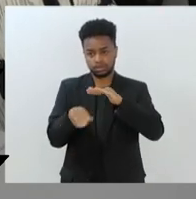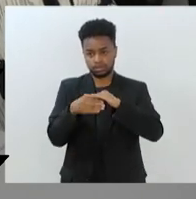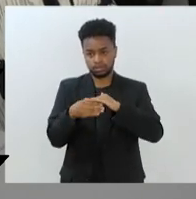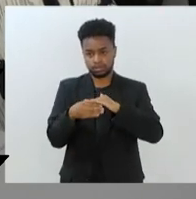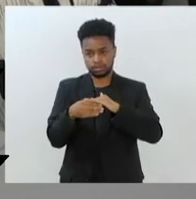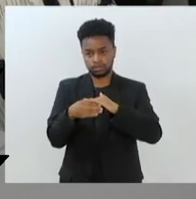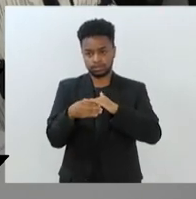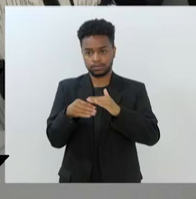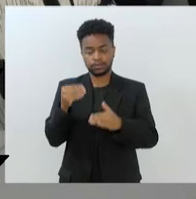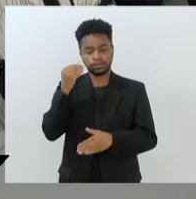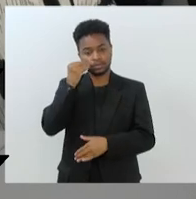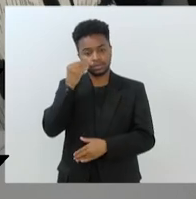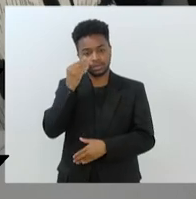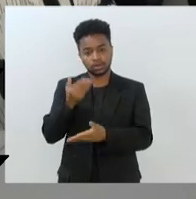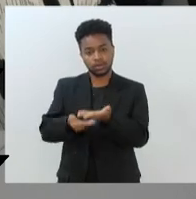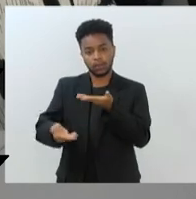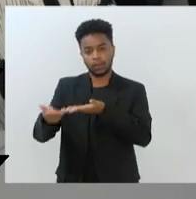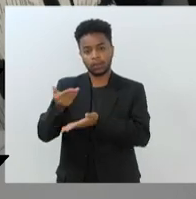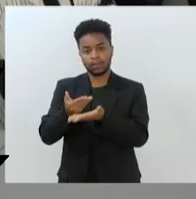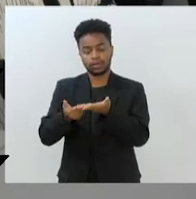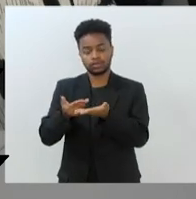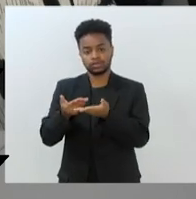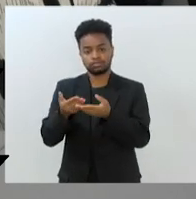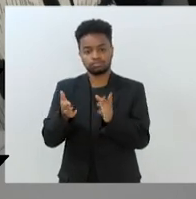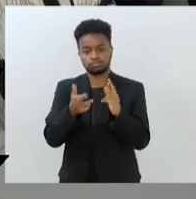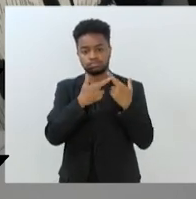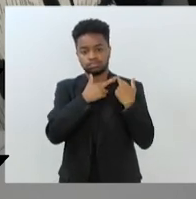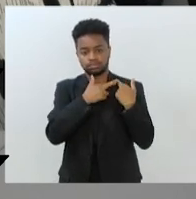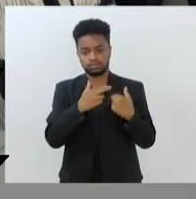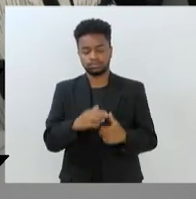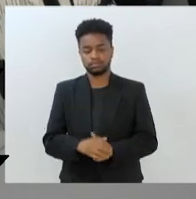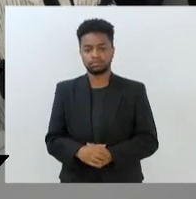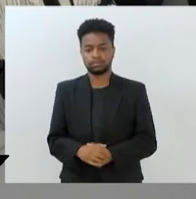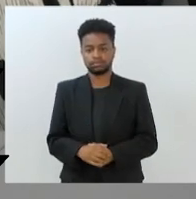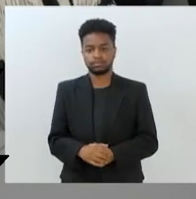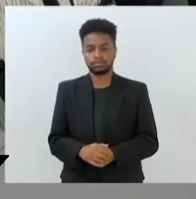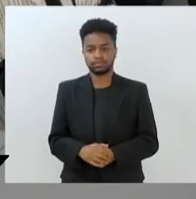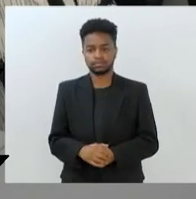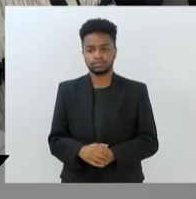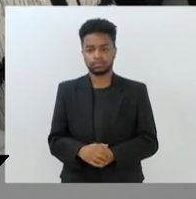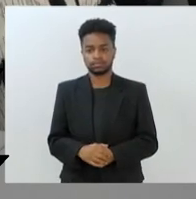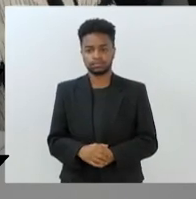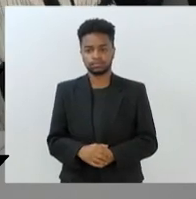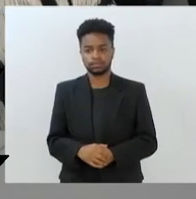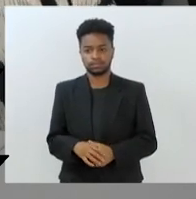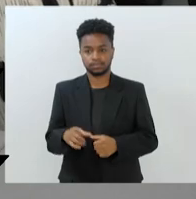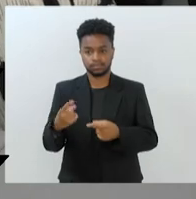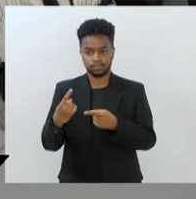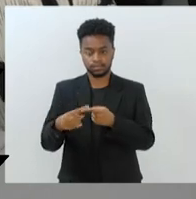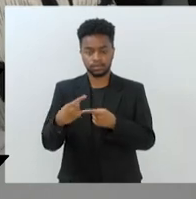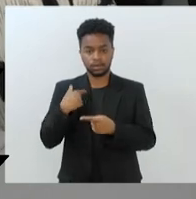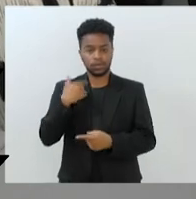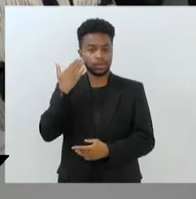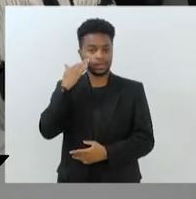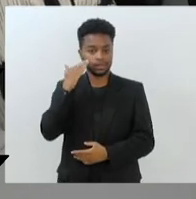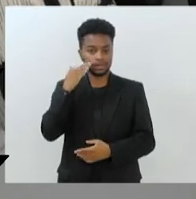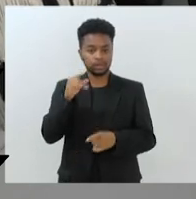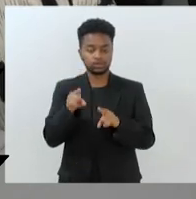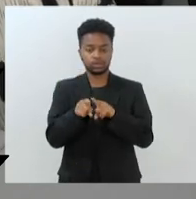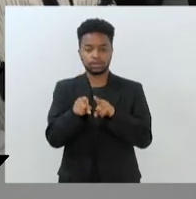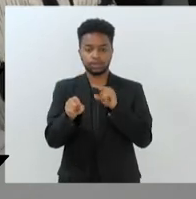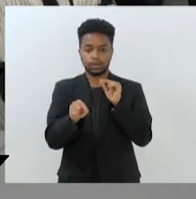para dividir essa competência. Porque eu também entendo que